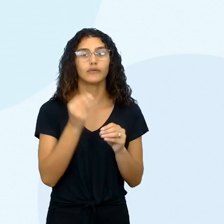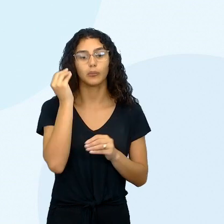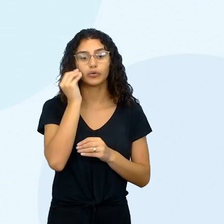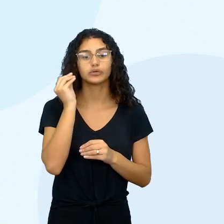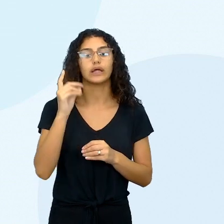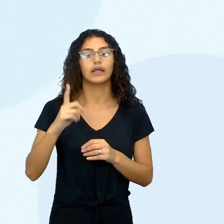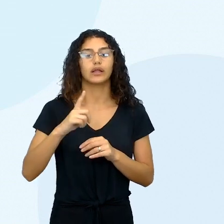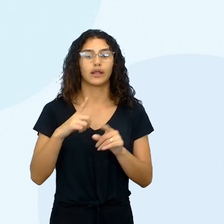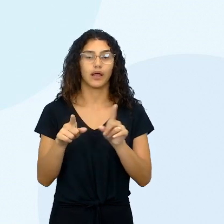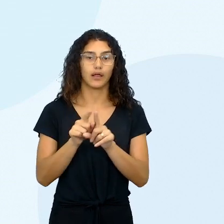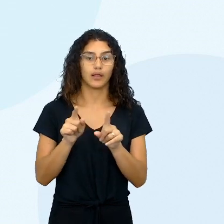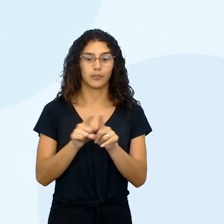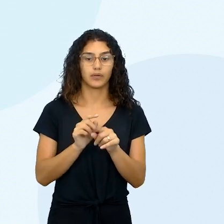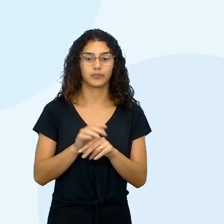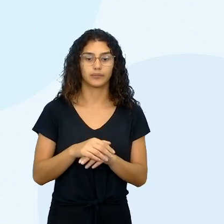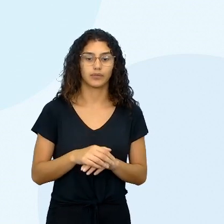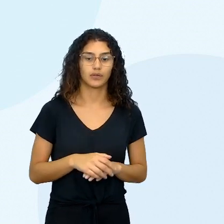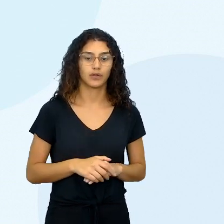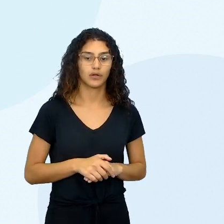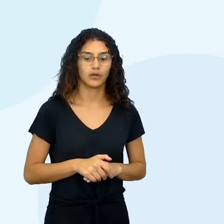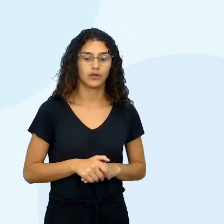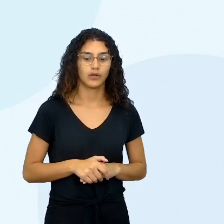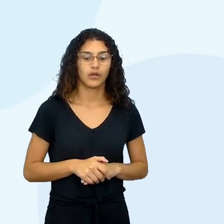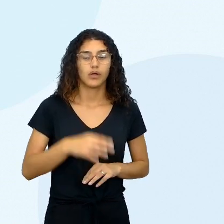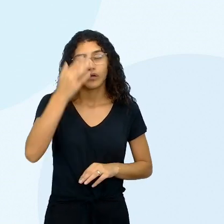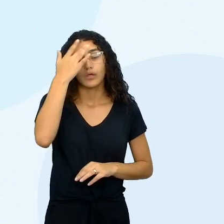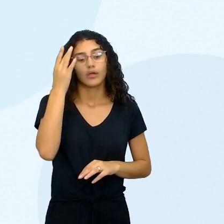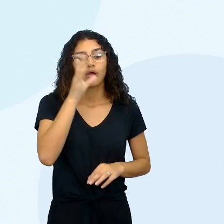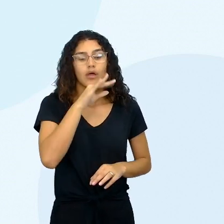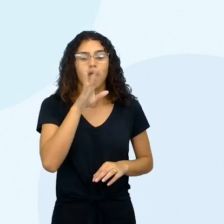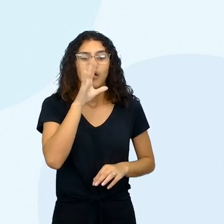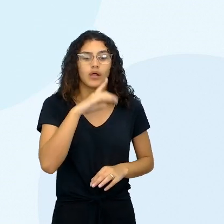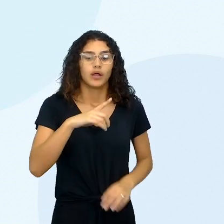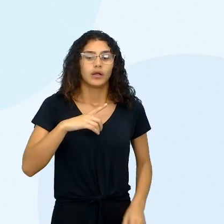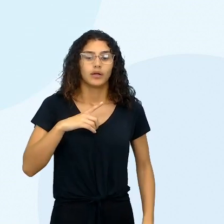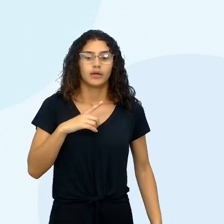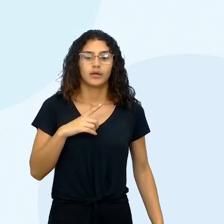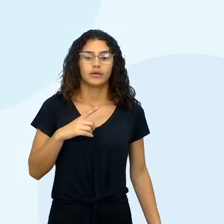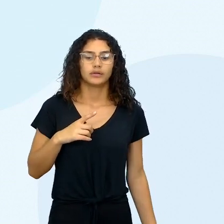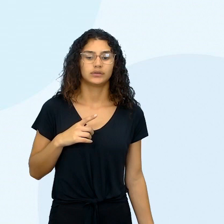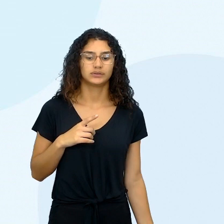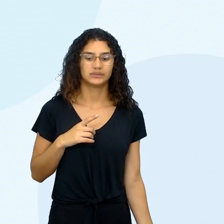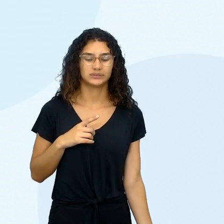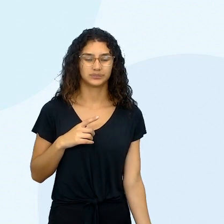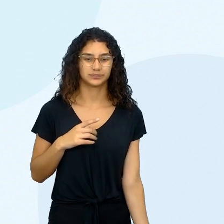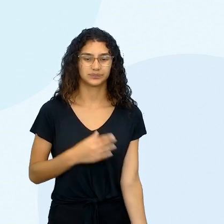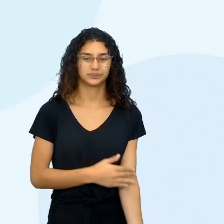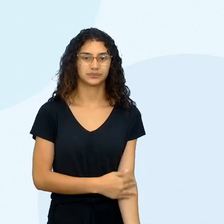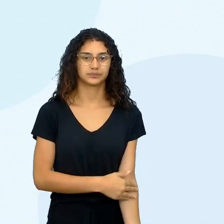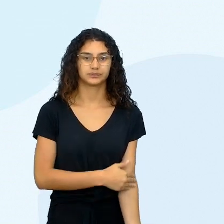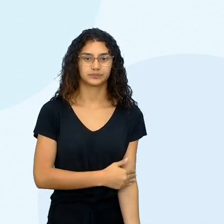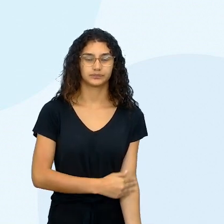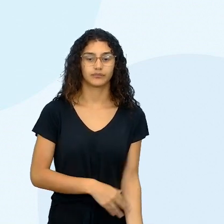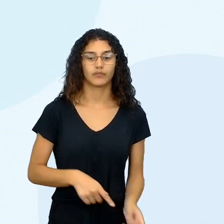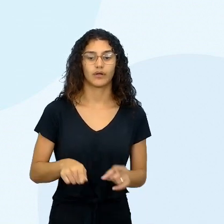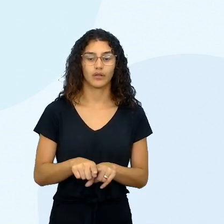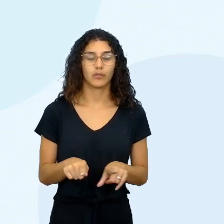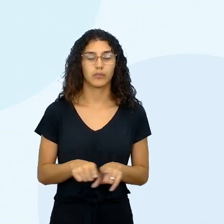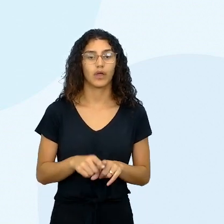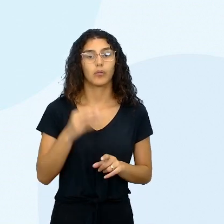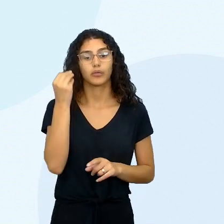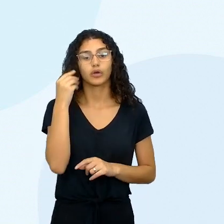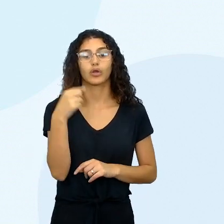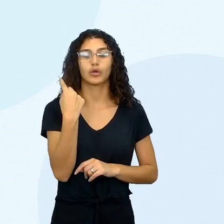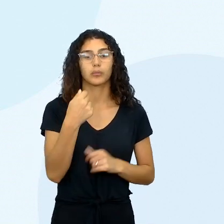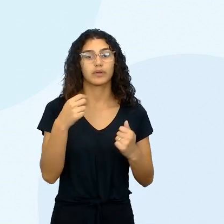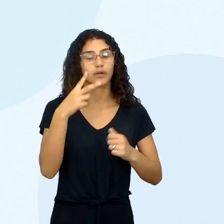que emergem do problema, né? O pessoal costuma falar, aí tem um jargão, né, que todo problema também é uma oportunidade. Então a gente tem que ver